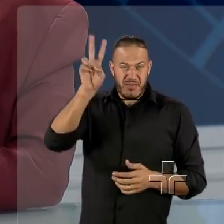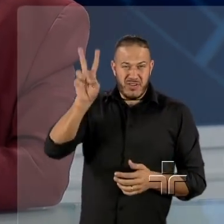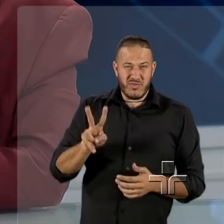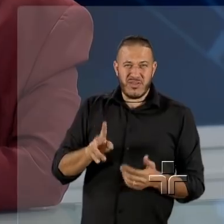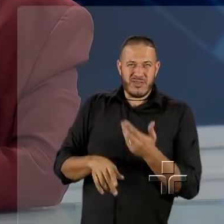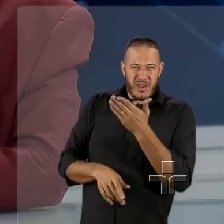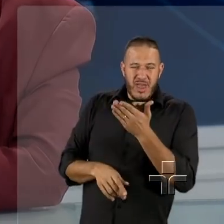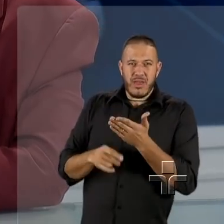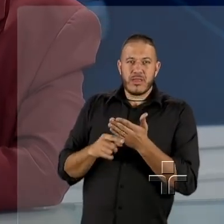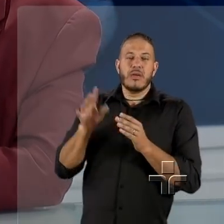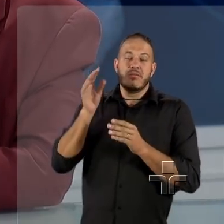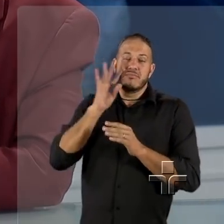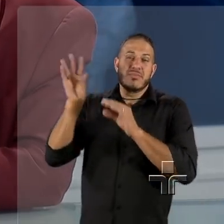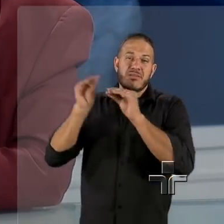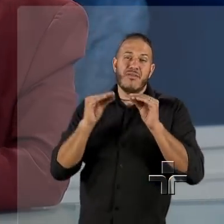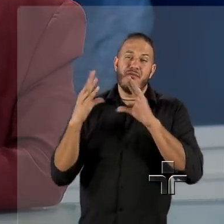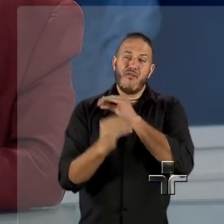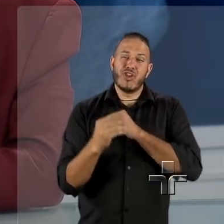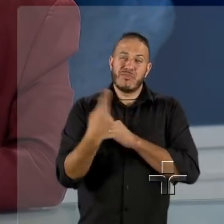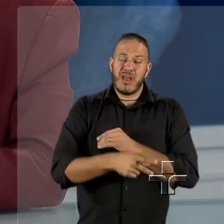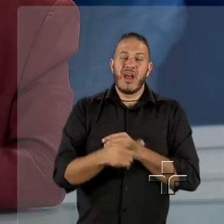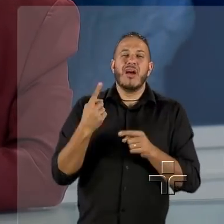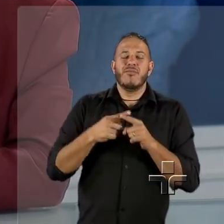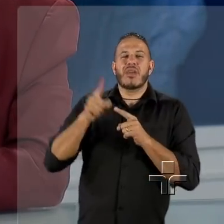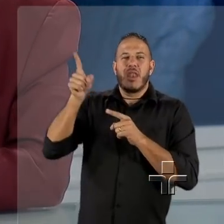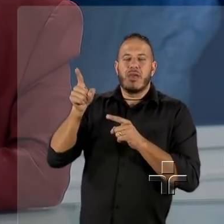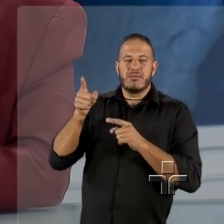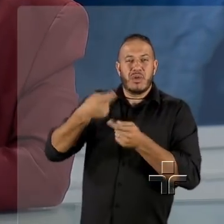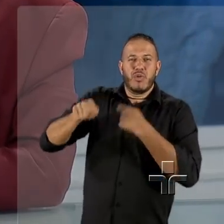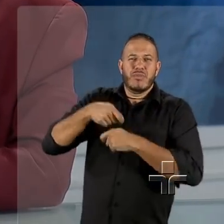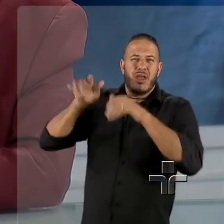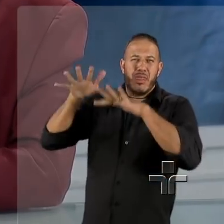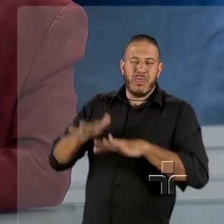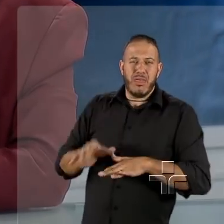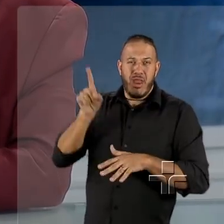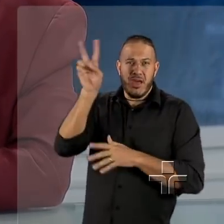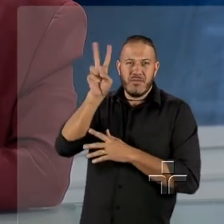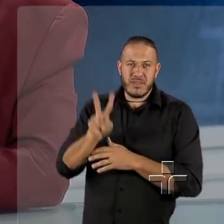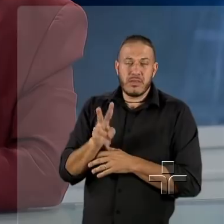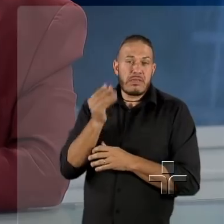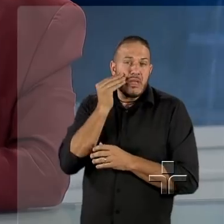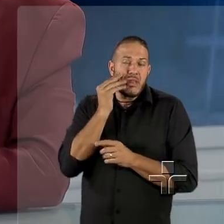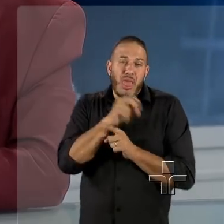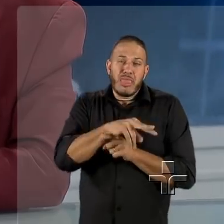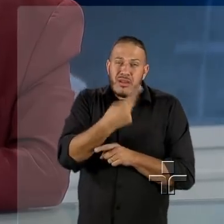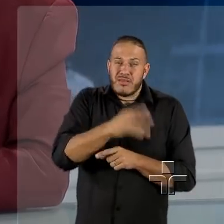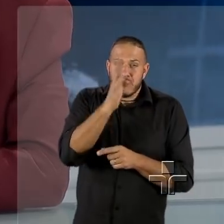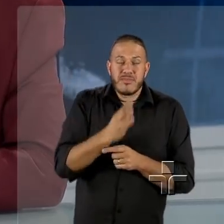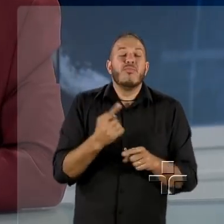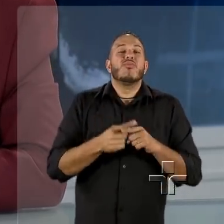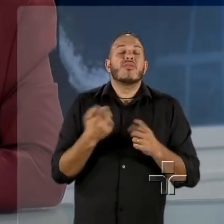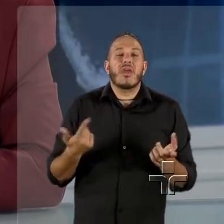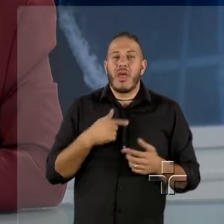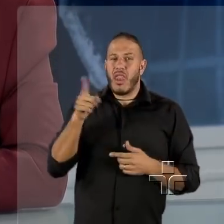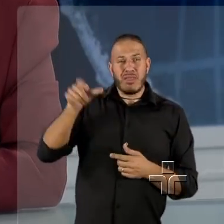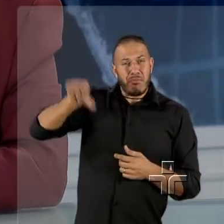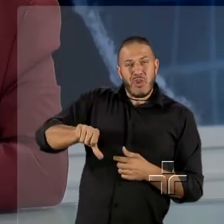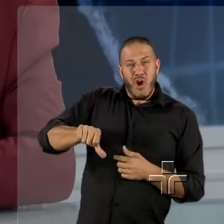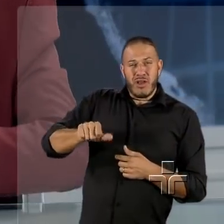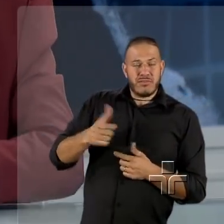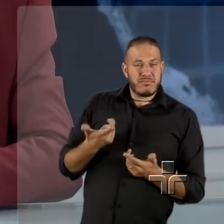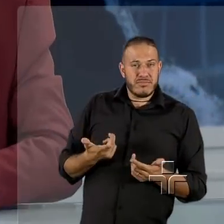assim, ao lado da percepção da crise humanitária, a gente não pode abdicar da nossa capacidade racional. O que eu quero dizer com capacidade racional? É